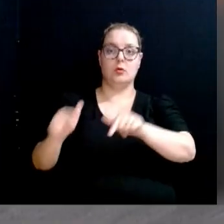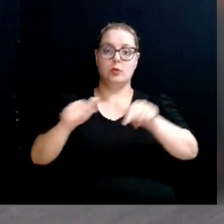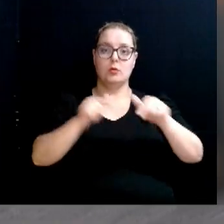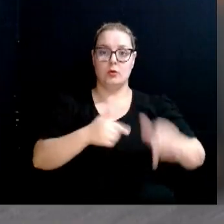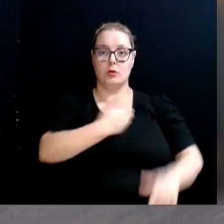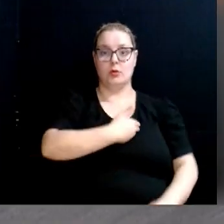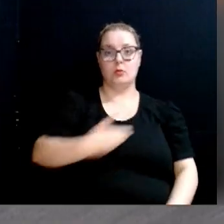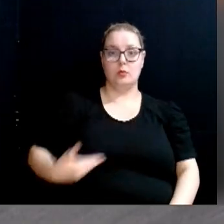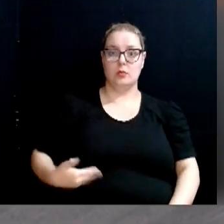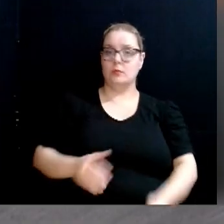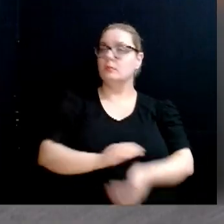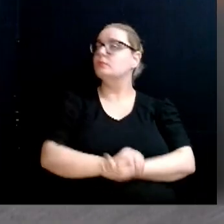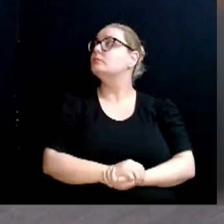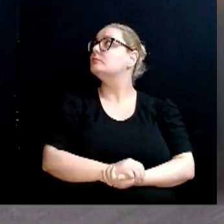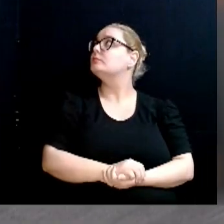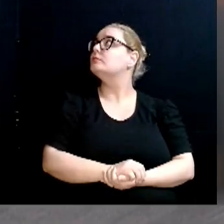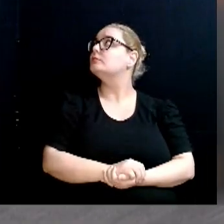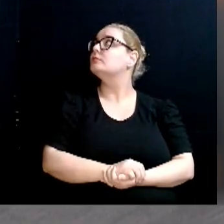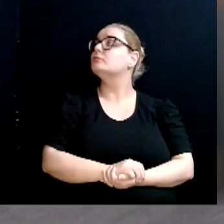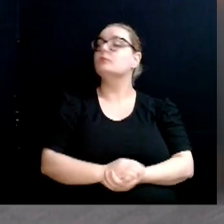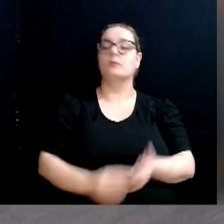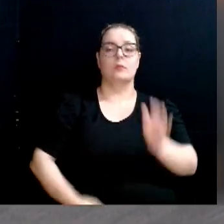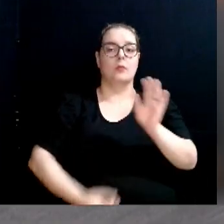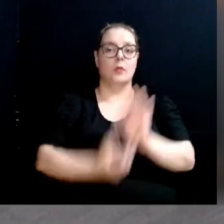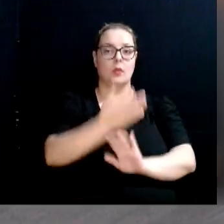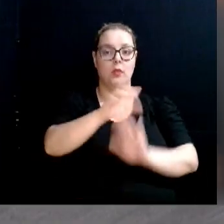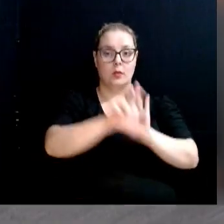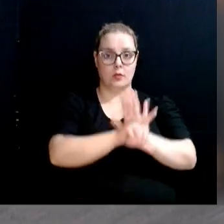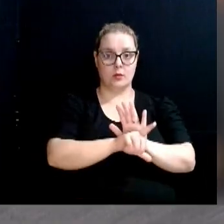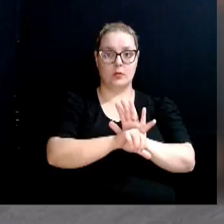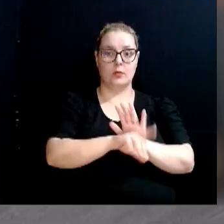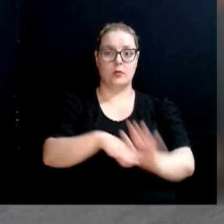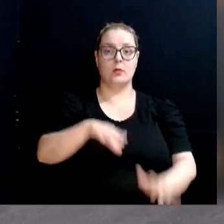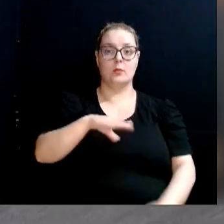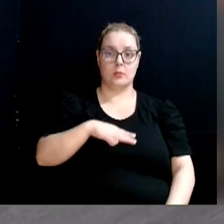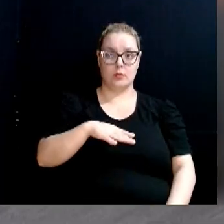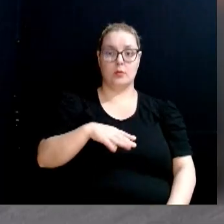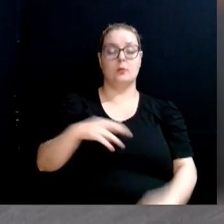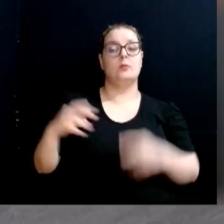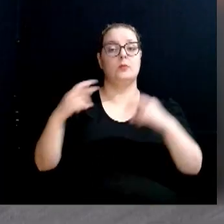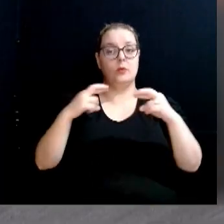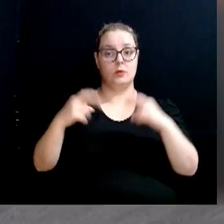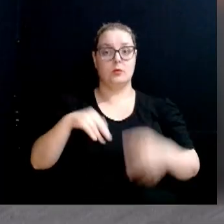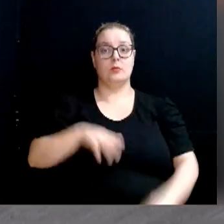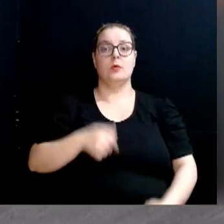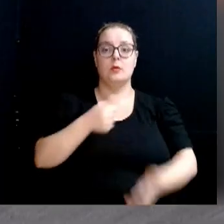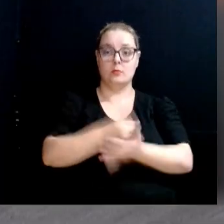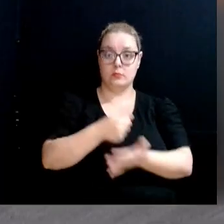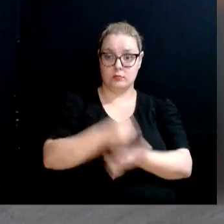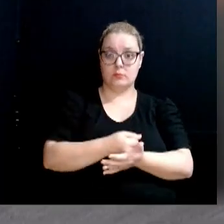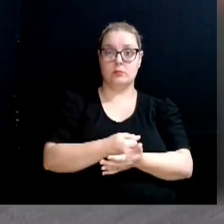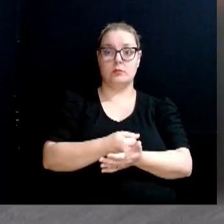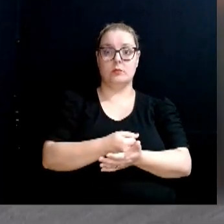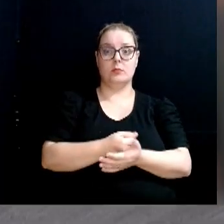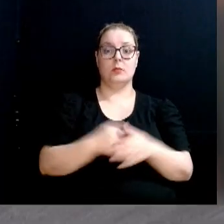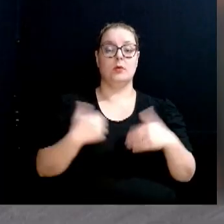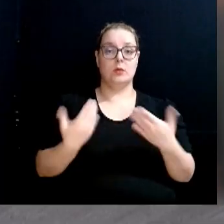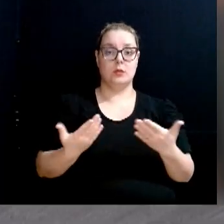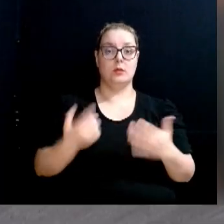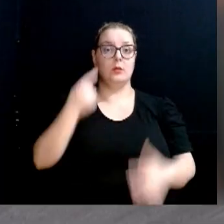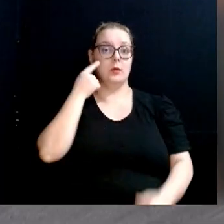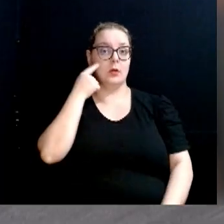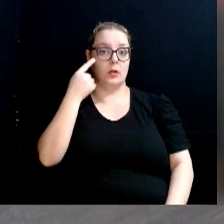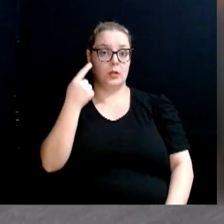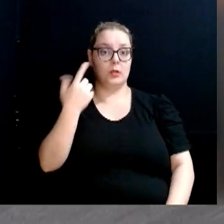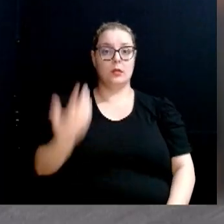Estamos criando essa lei municipal para que torne a fiscalização mais rígidas, né? Então, a ideia é que